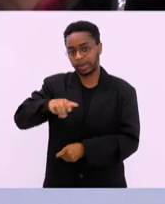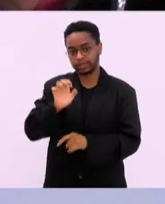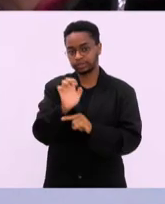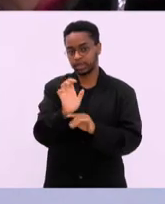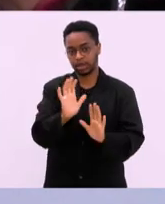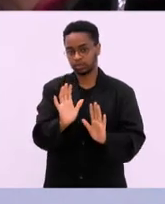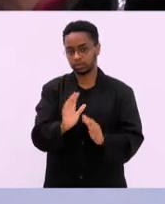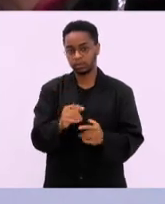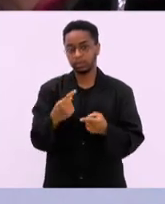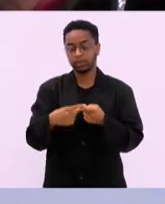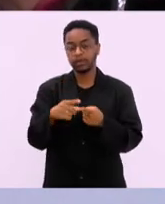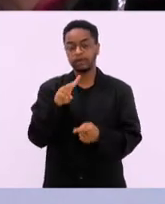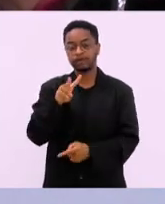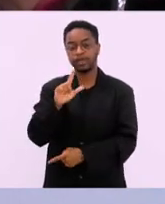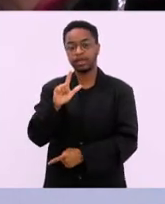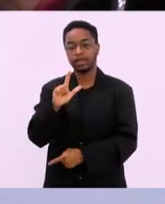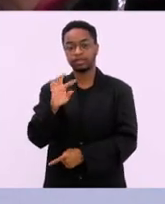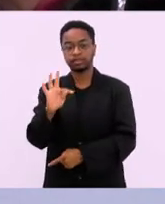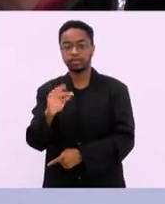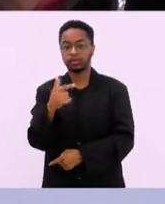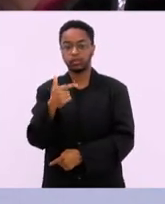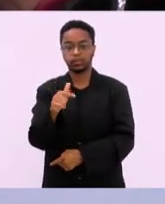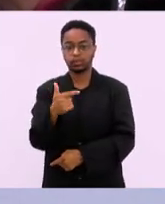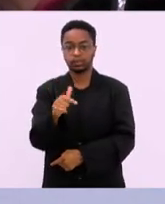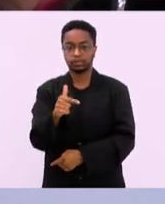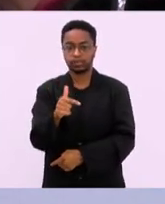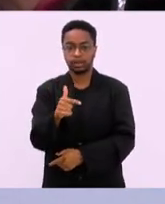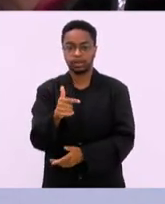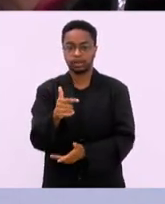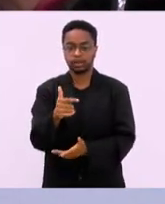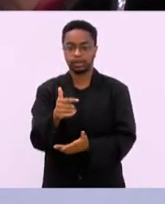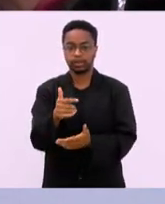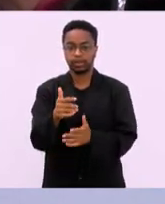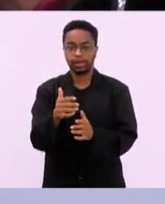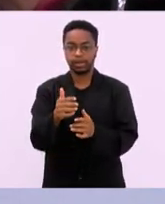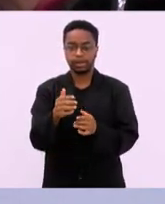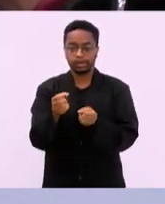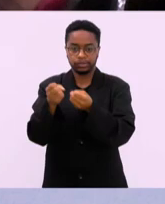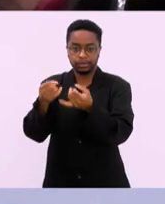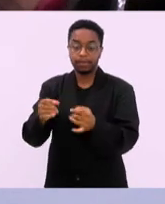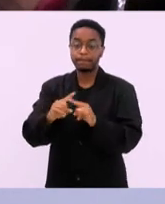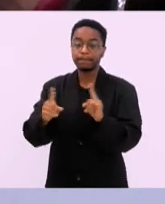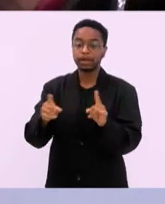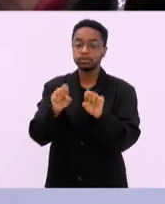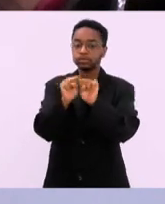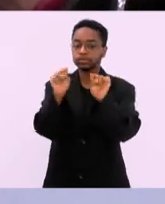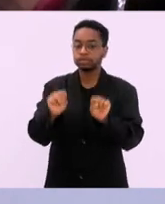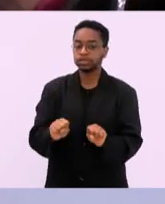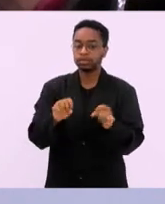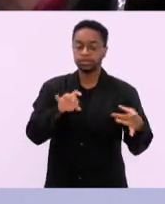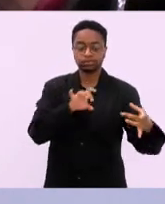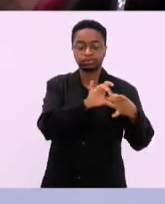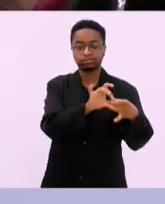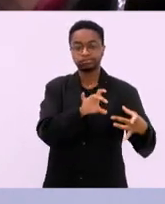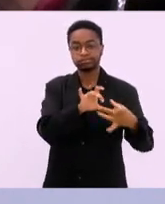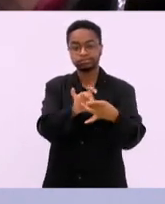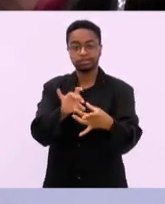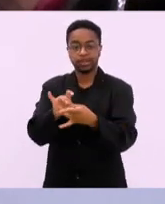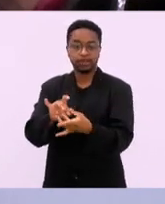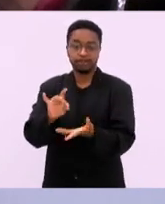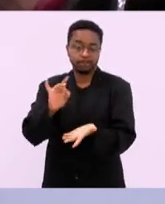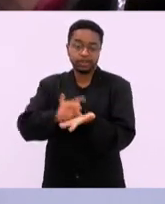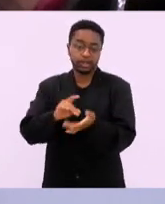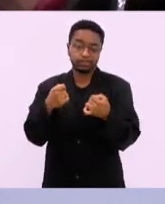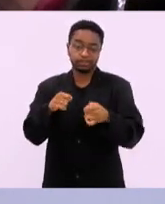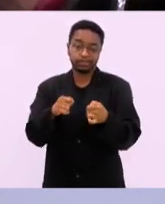O VLT não tem nem, em tese, essa justificativa. Mas é que os sistemas integrados, no fundo, um é